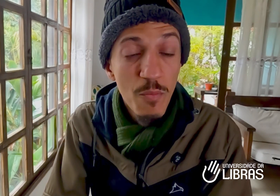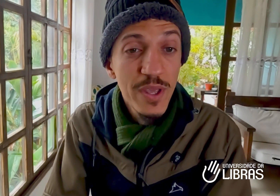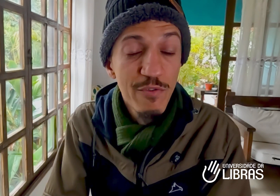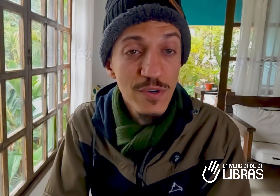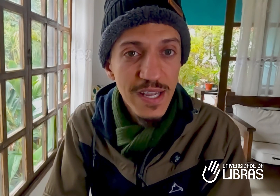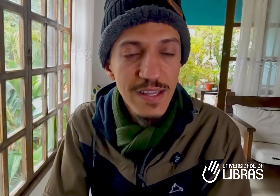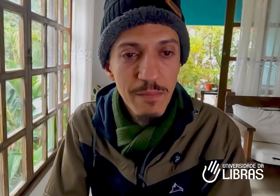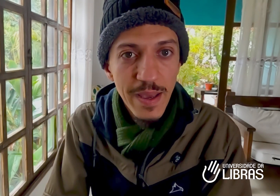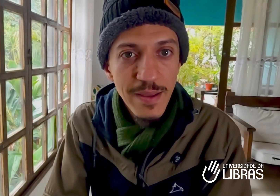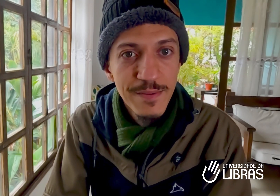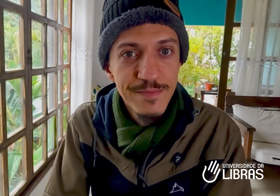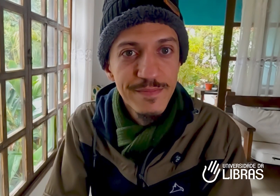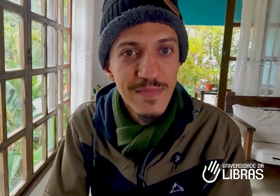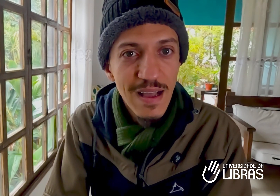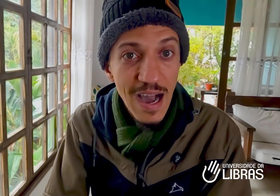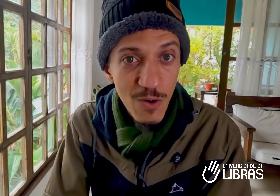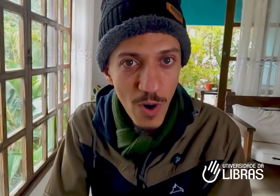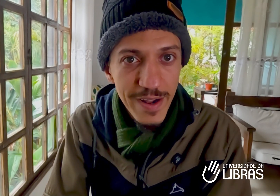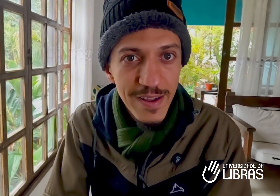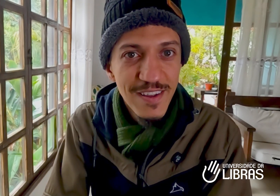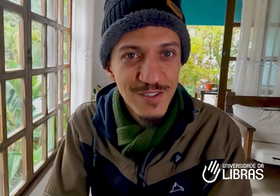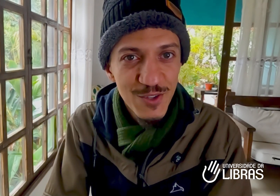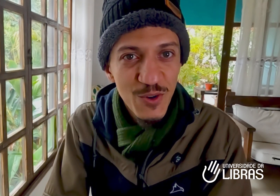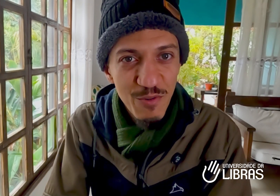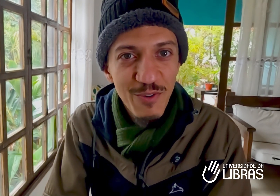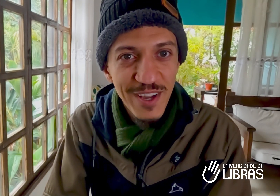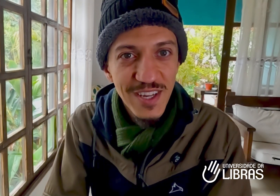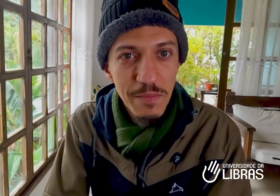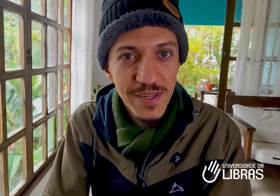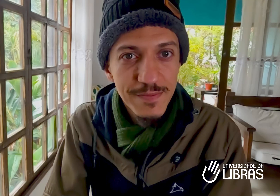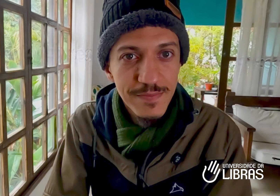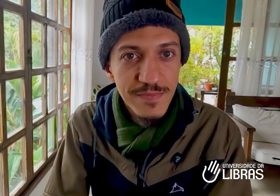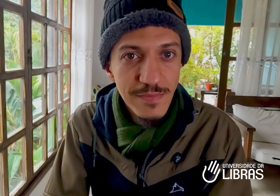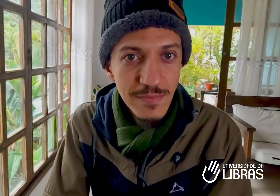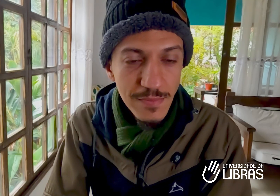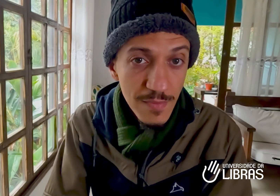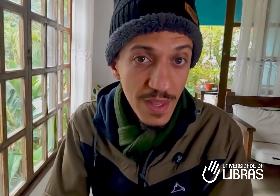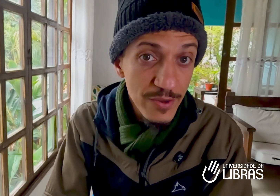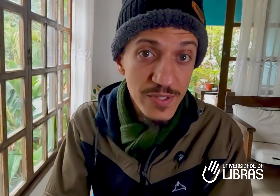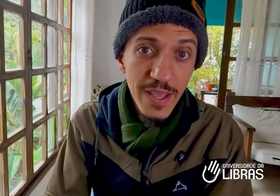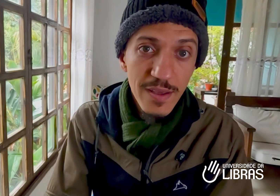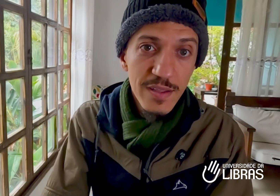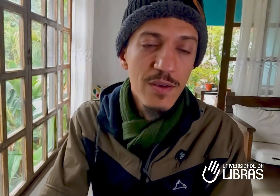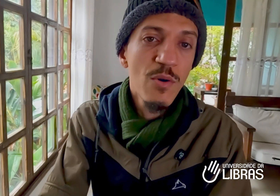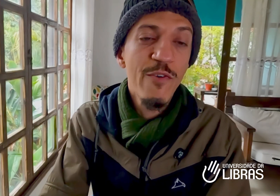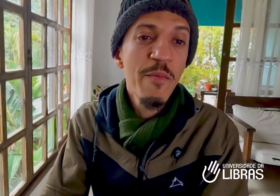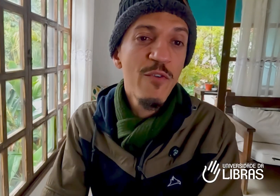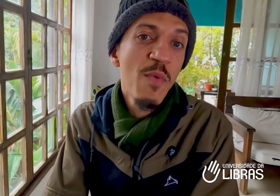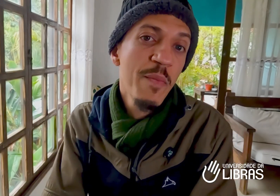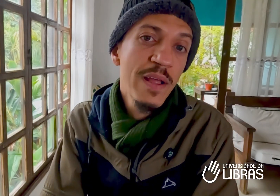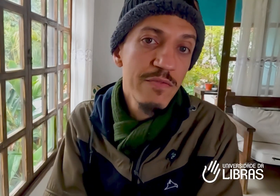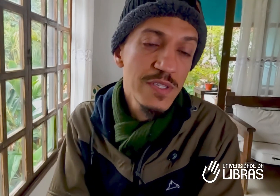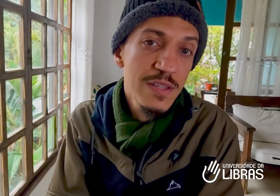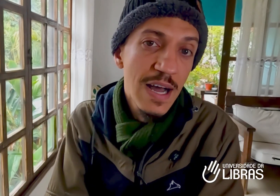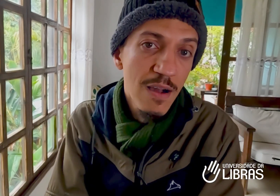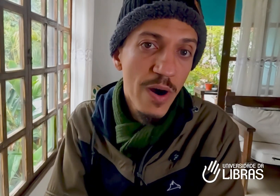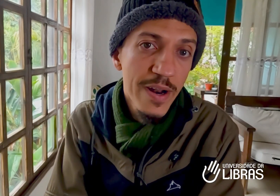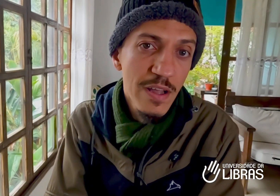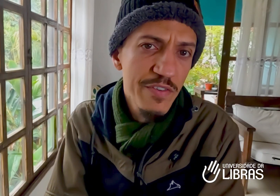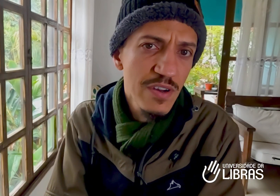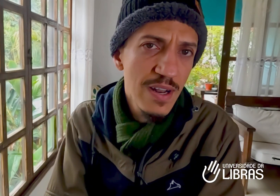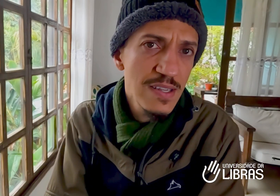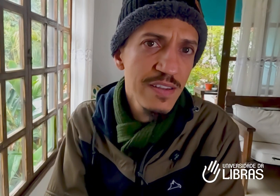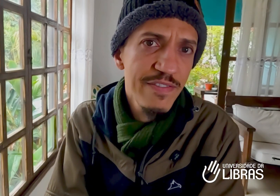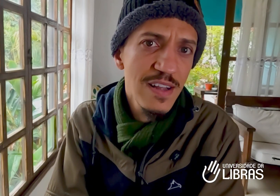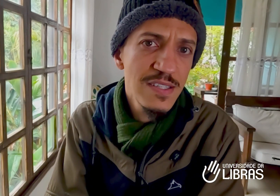De como que você também, agora, se tornou fluente em Libras. E eu sei, e conforme for o momento que você está agora,